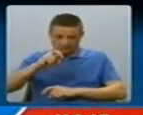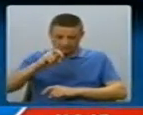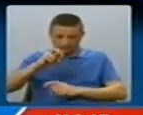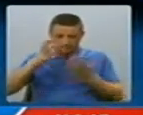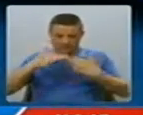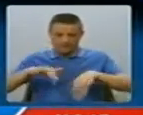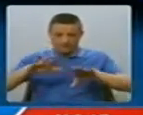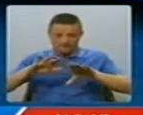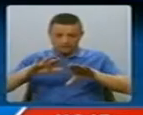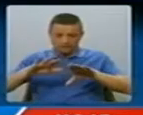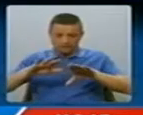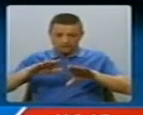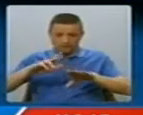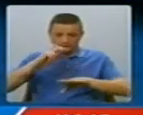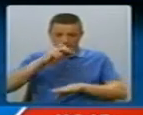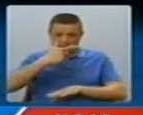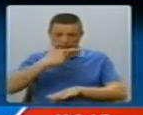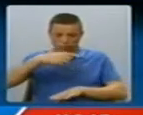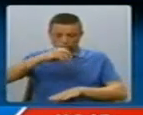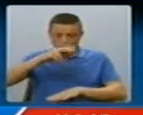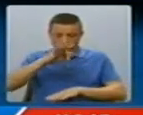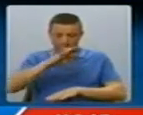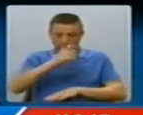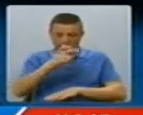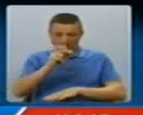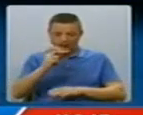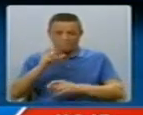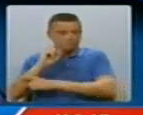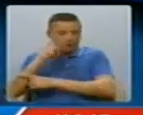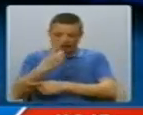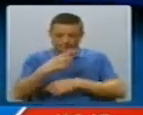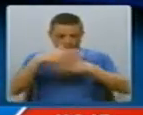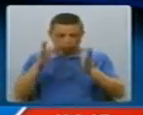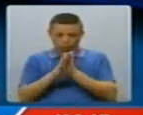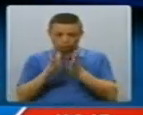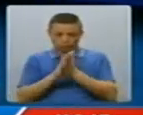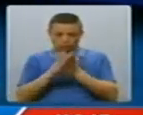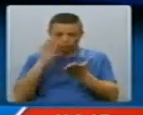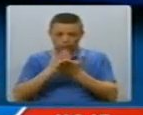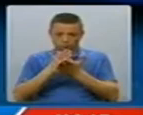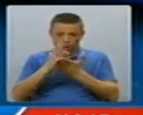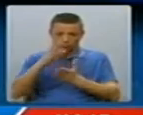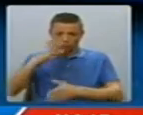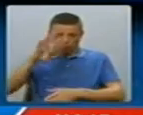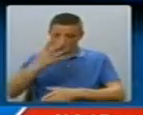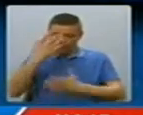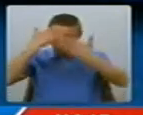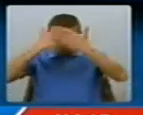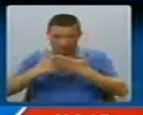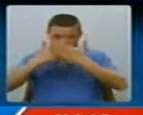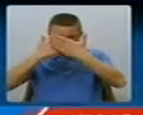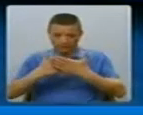a atmosfera é muitíssimo mais veloz e consegue percorrer todo o planeta em apenas 4 dias. E é esta diferença